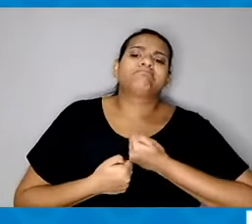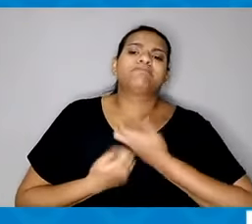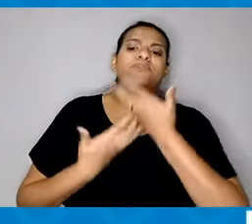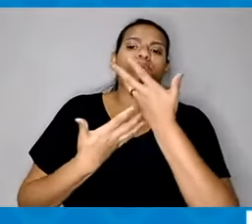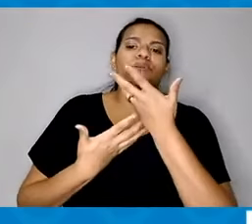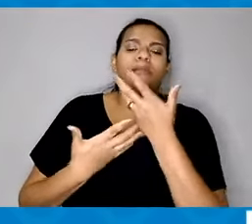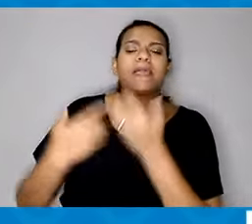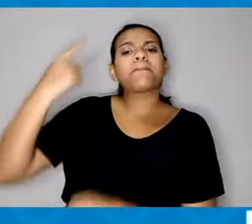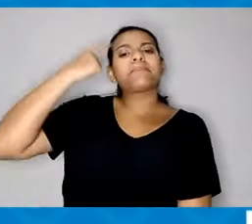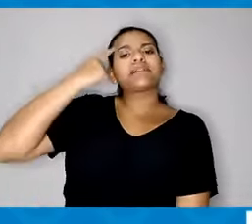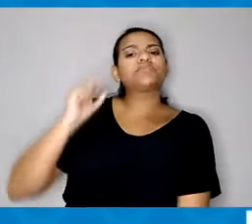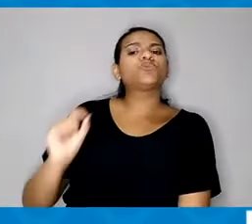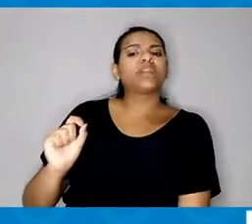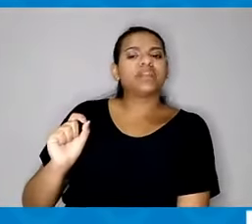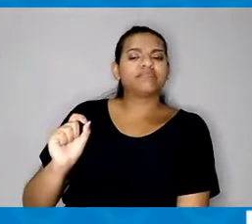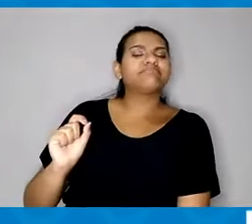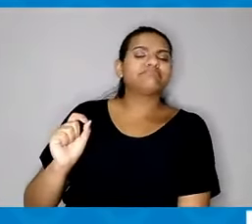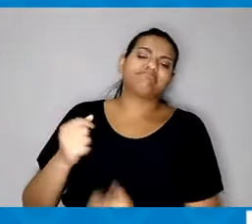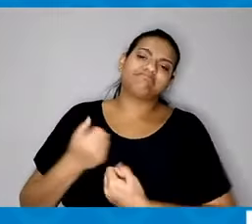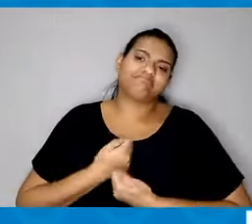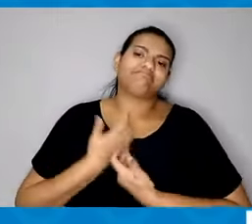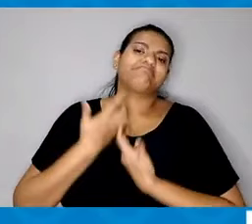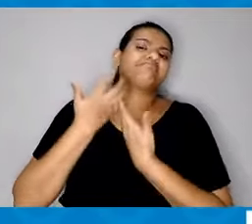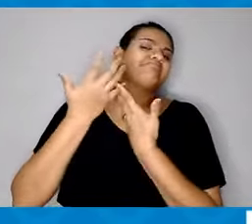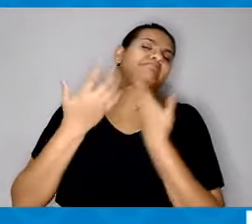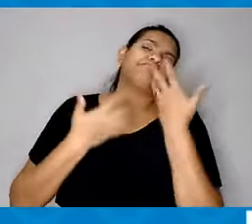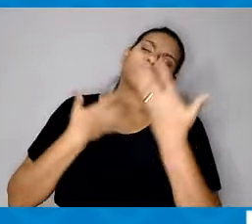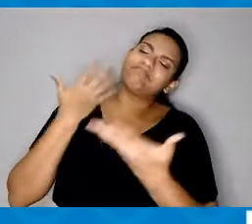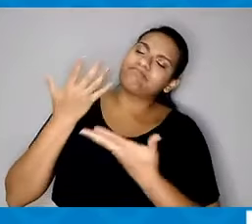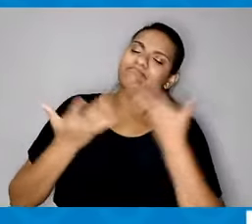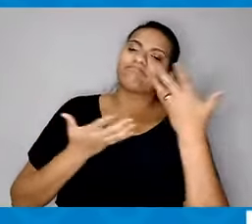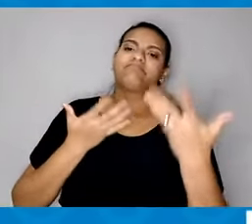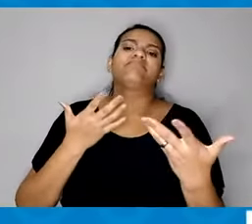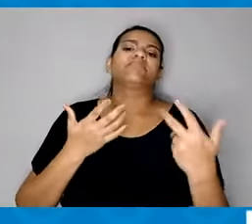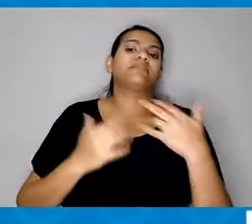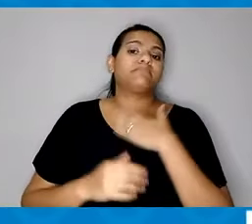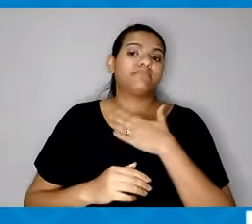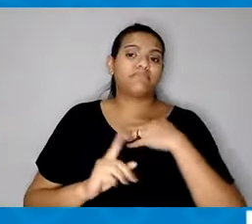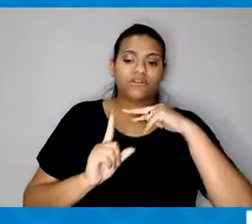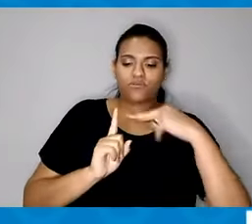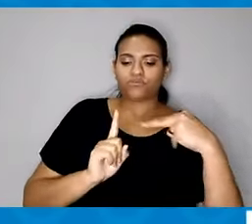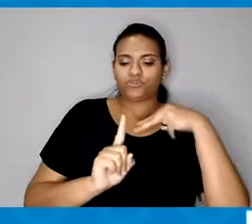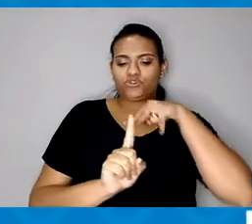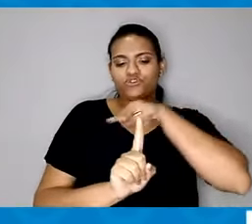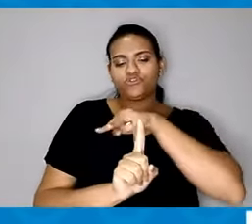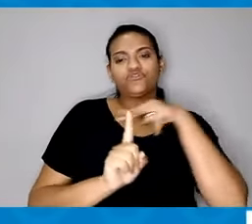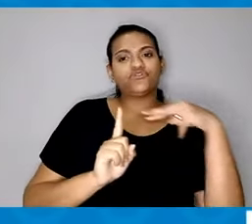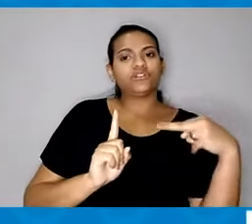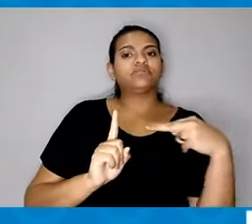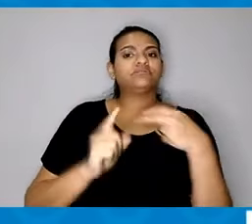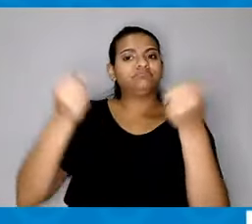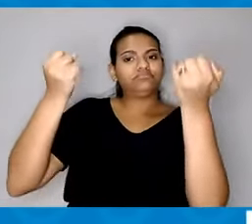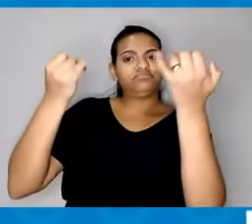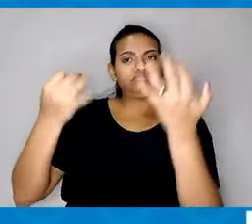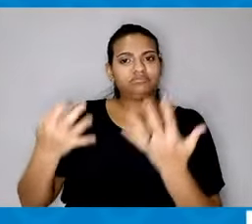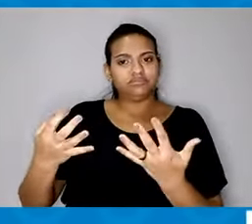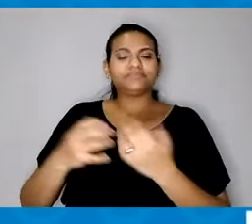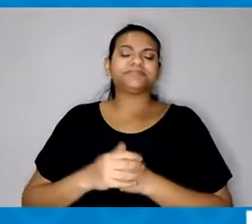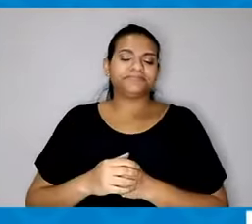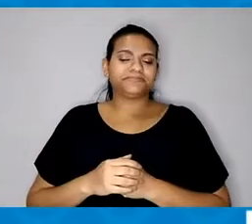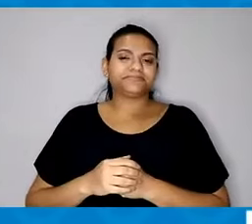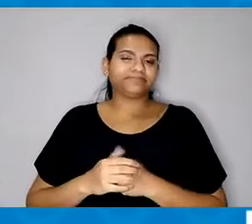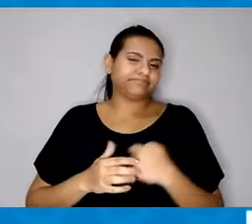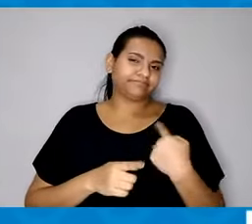a argumentação para justificar seus pontos de vista. Porque não é o caso em que a confiança